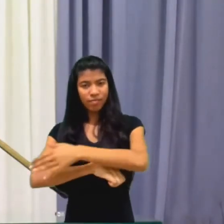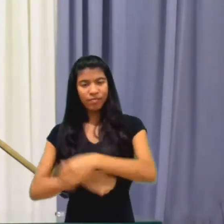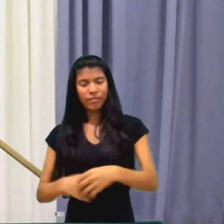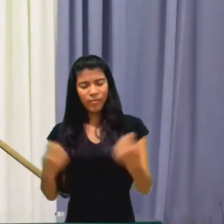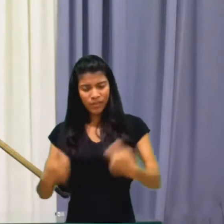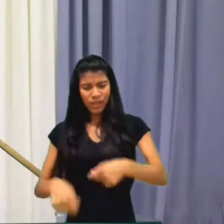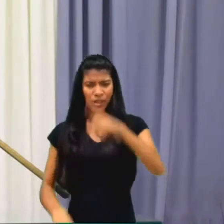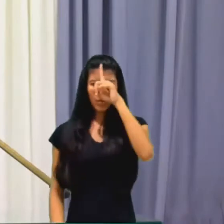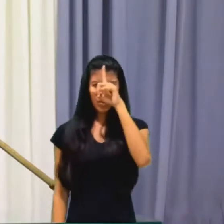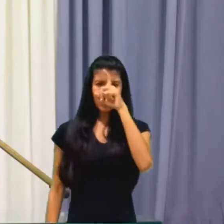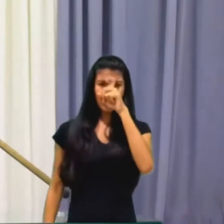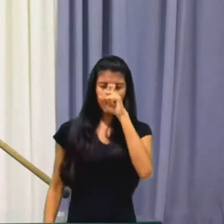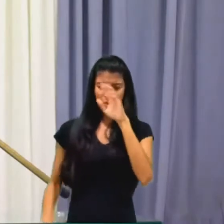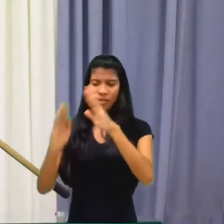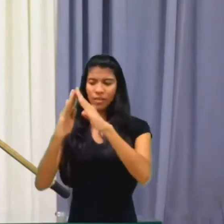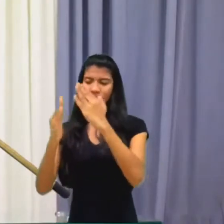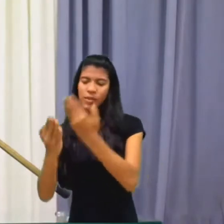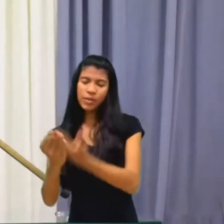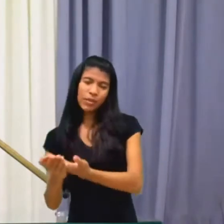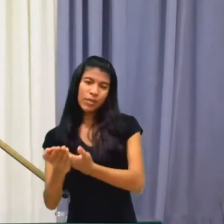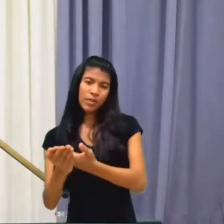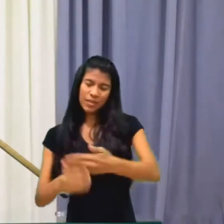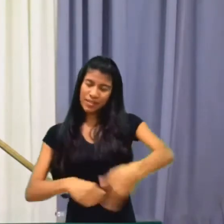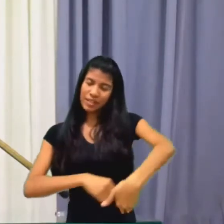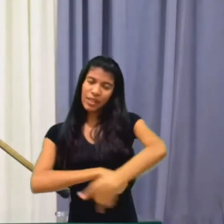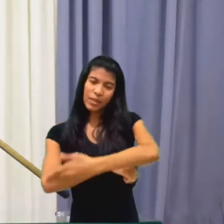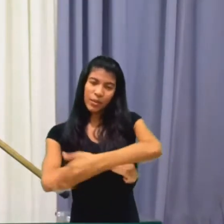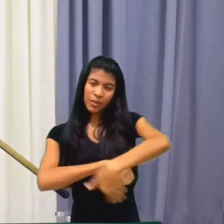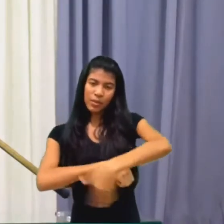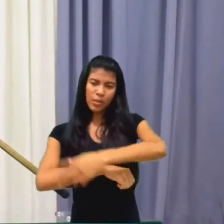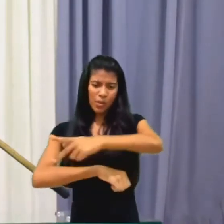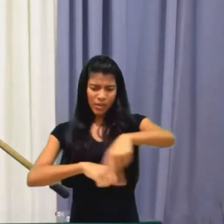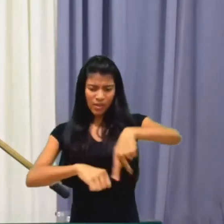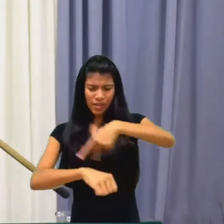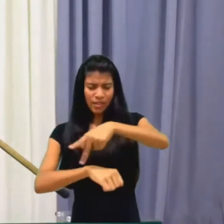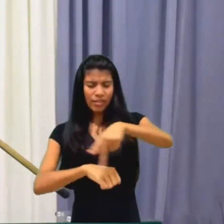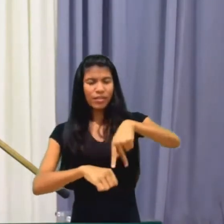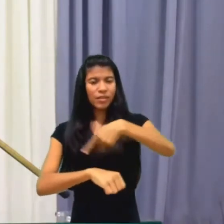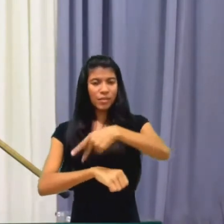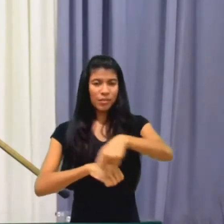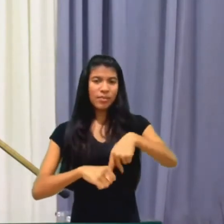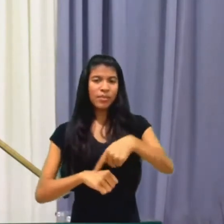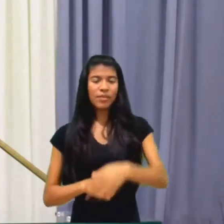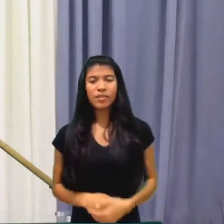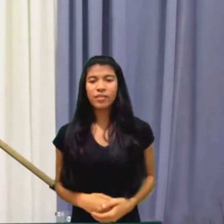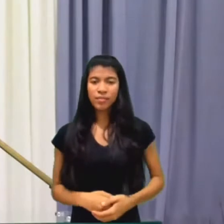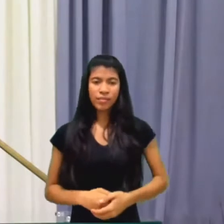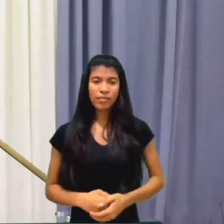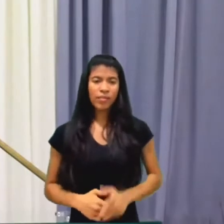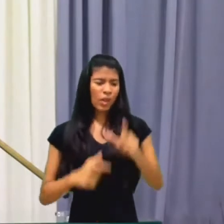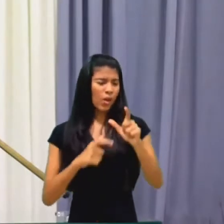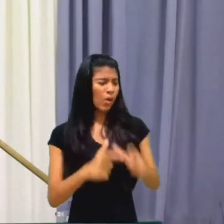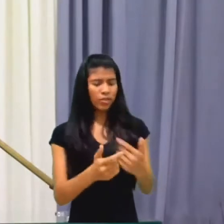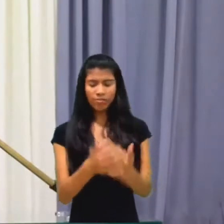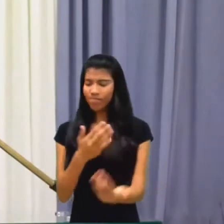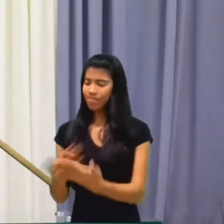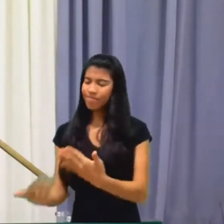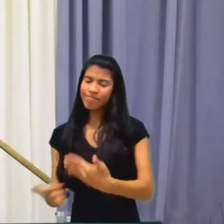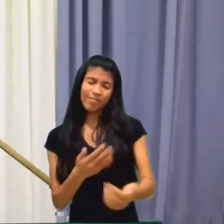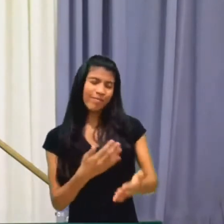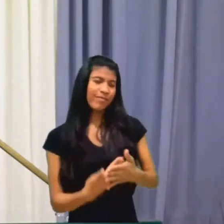nos hospitais, nas escolas, nas ruas, nas praças, nos vilarejos, aonde quer que